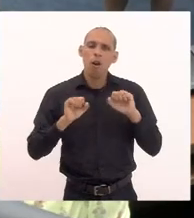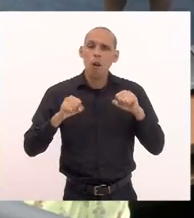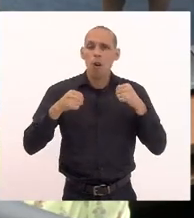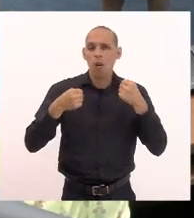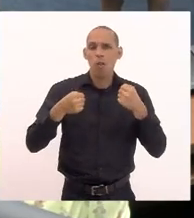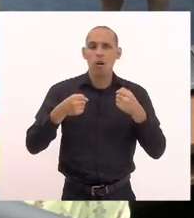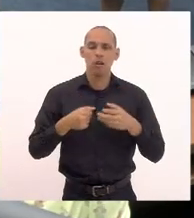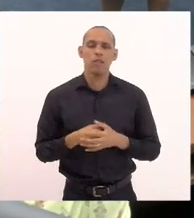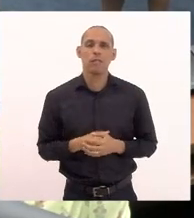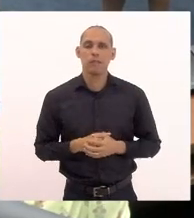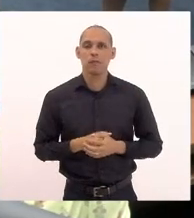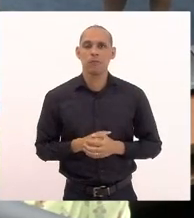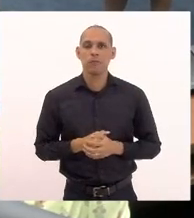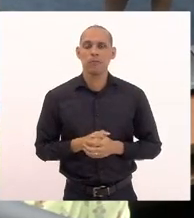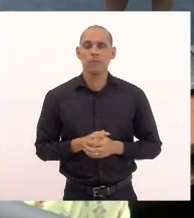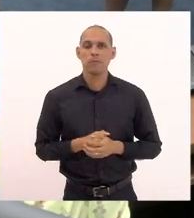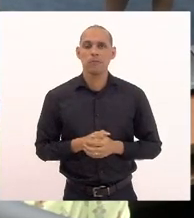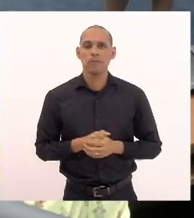com...